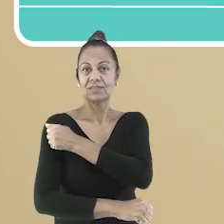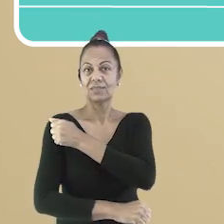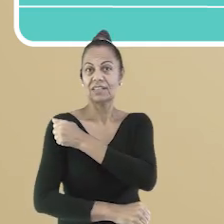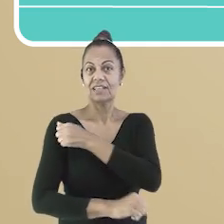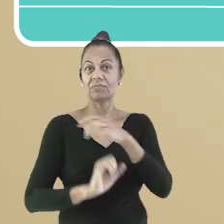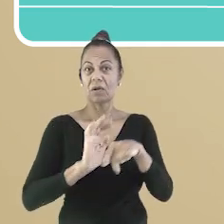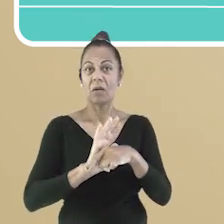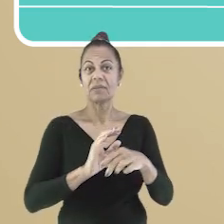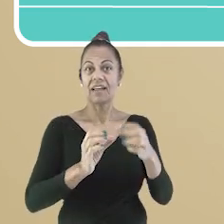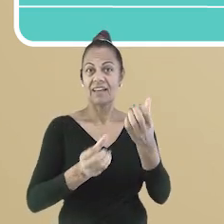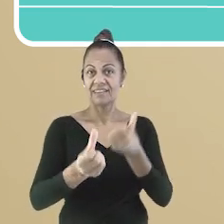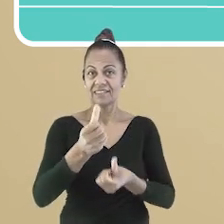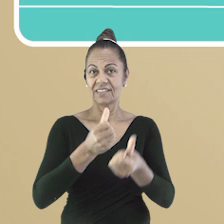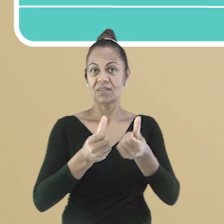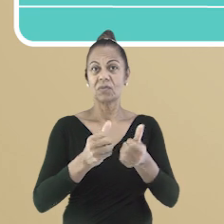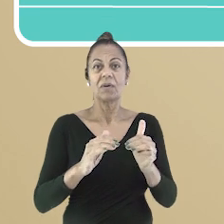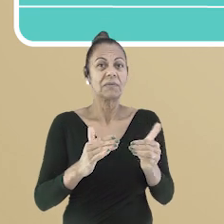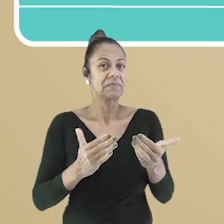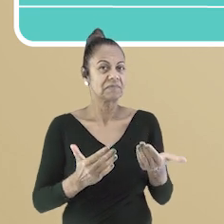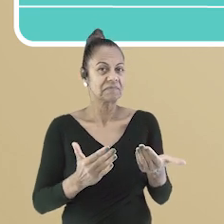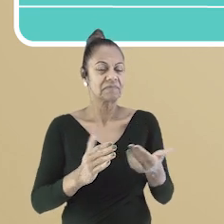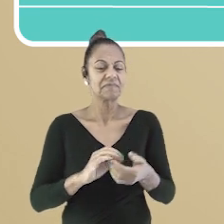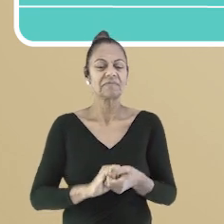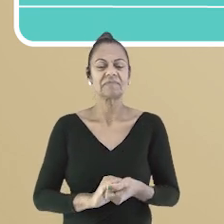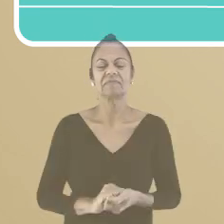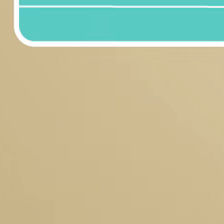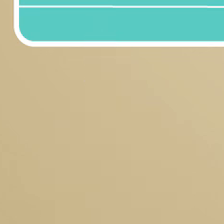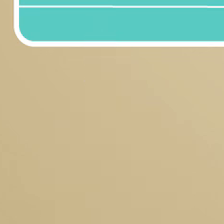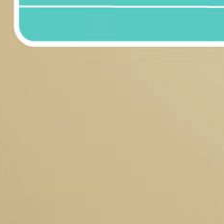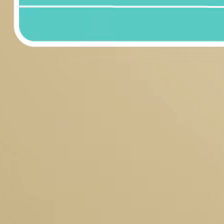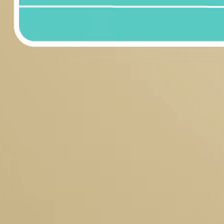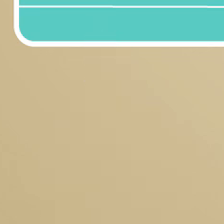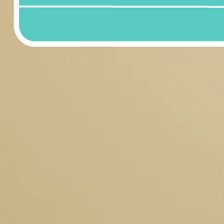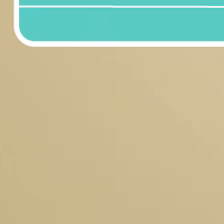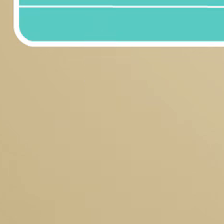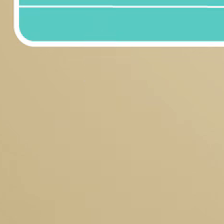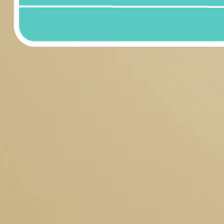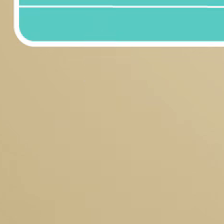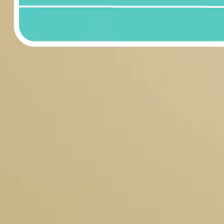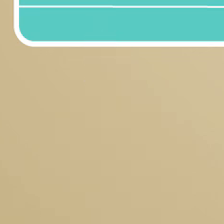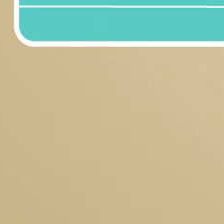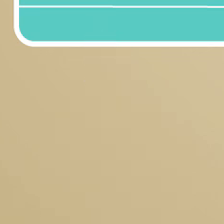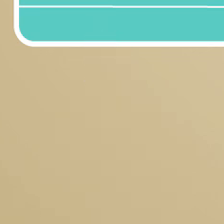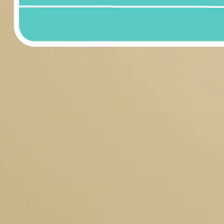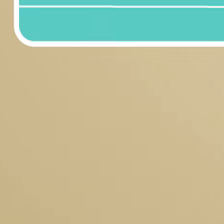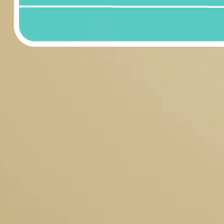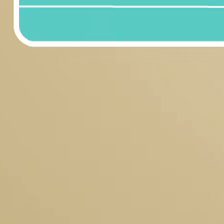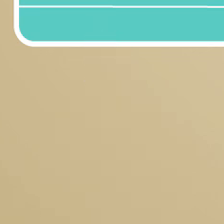Tempinho para vocês pensarem.